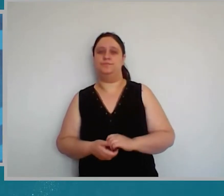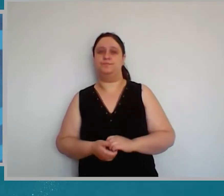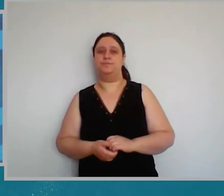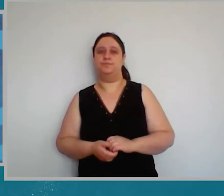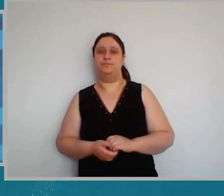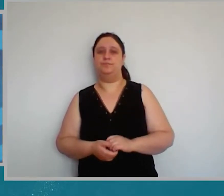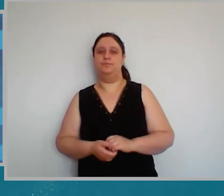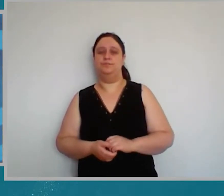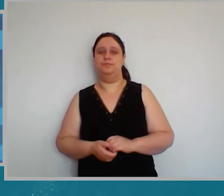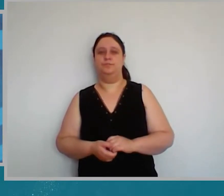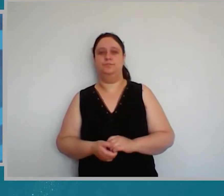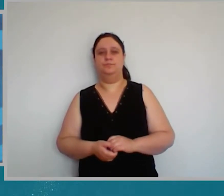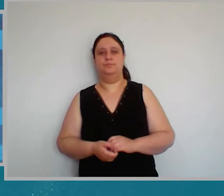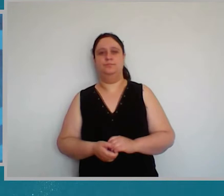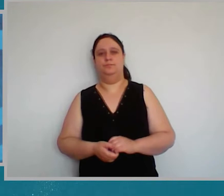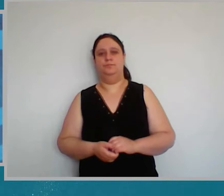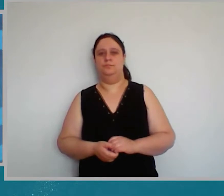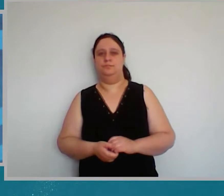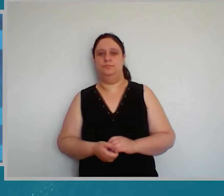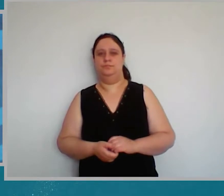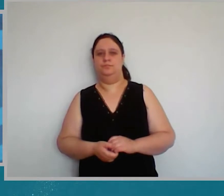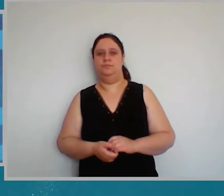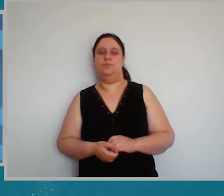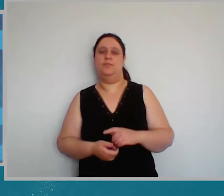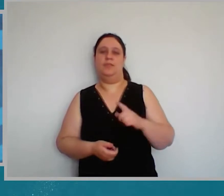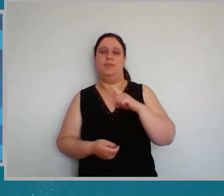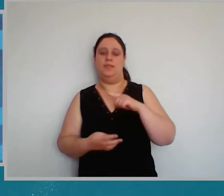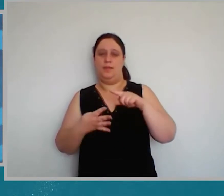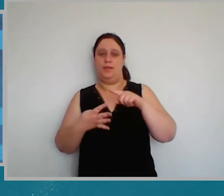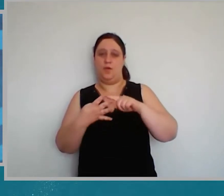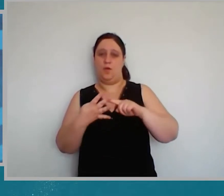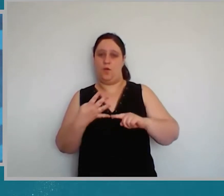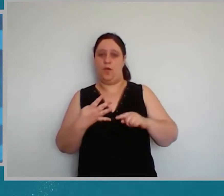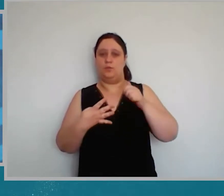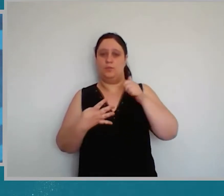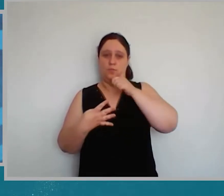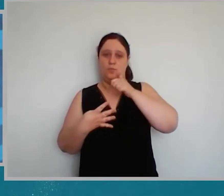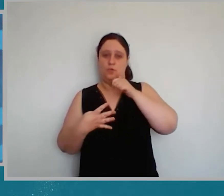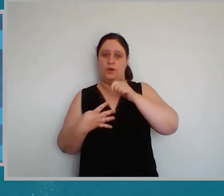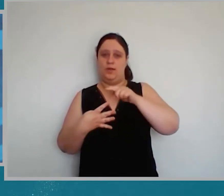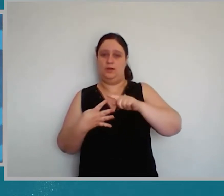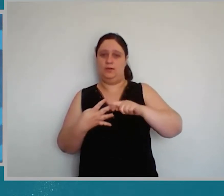menção de 4 mulheres que não